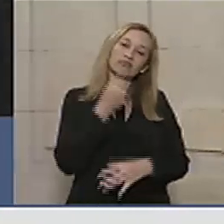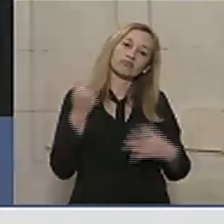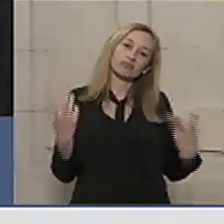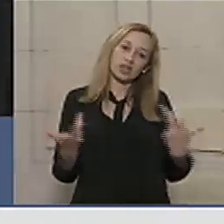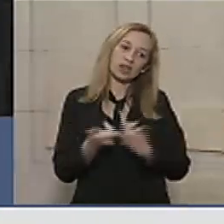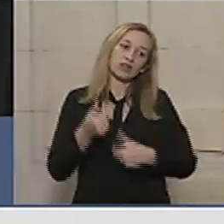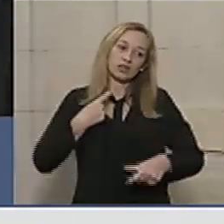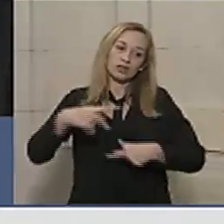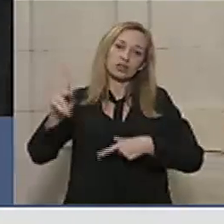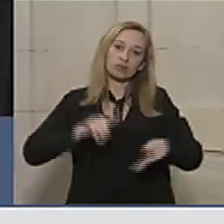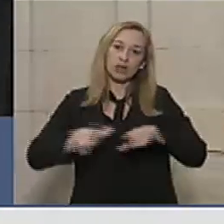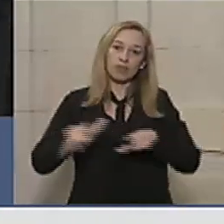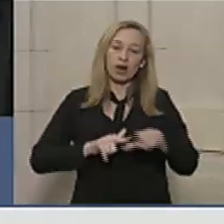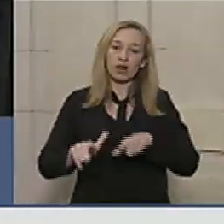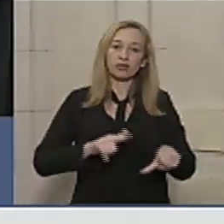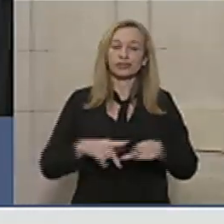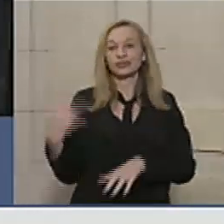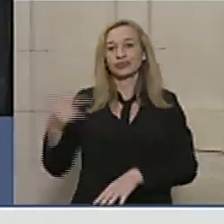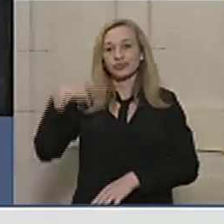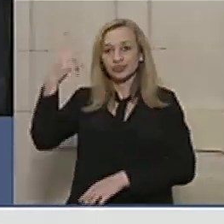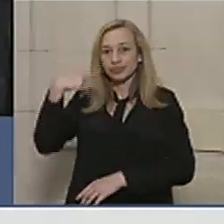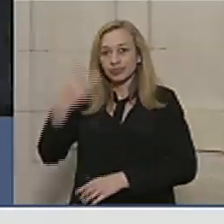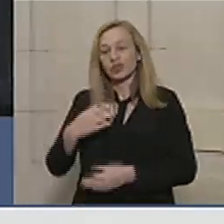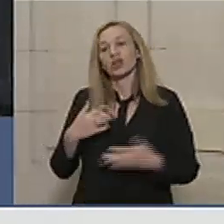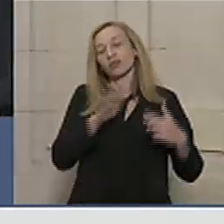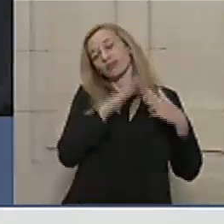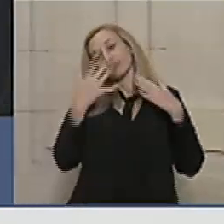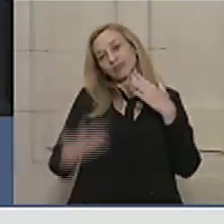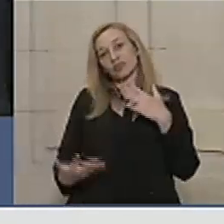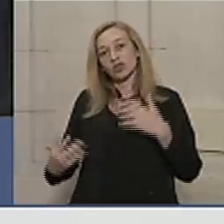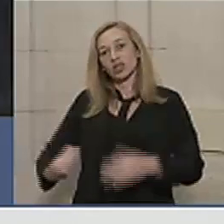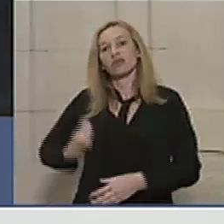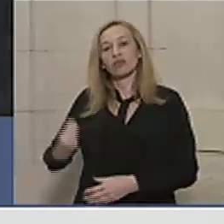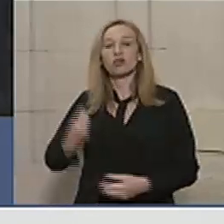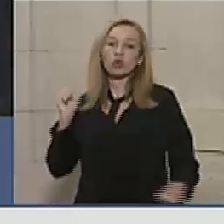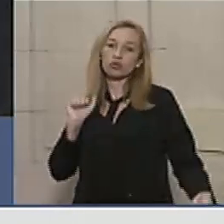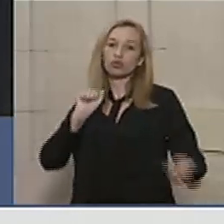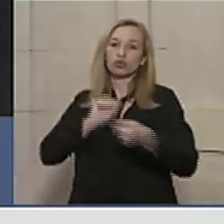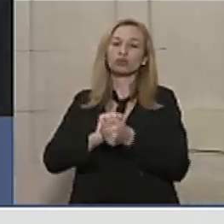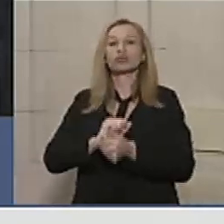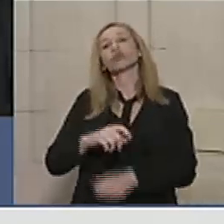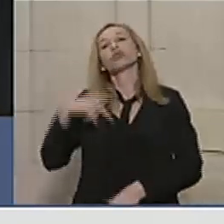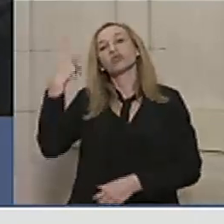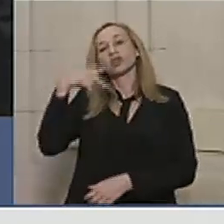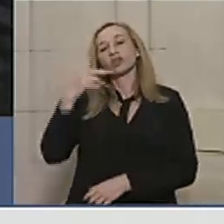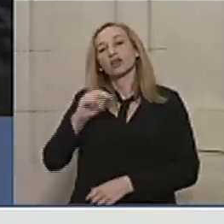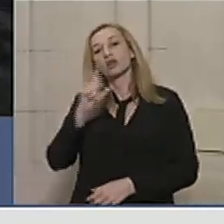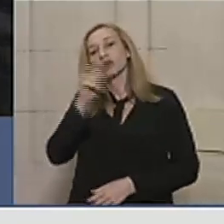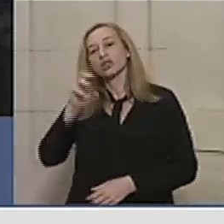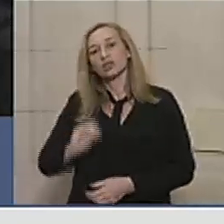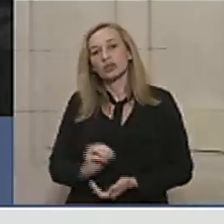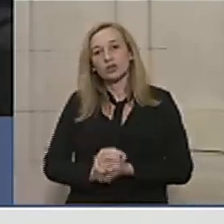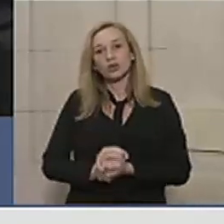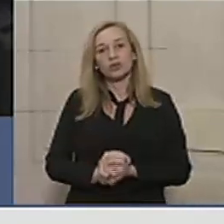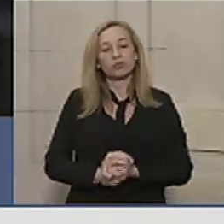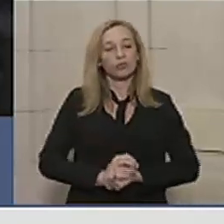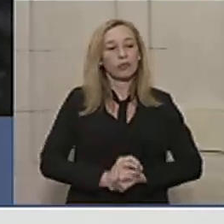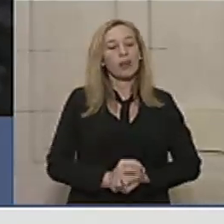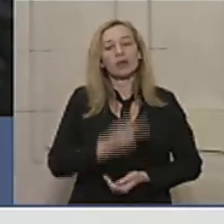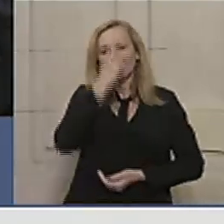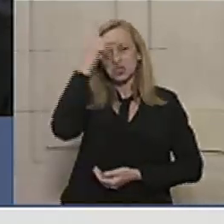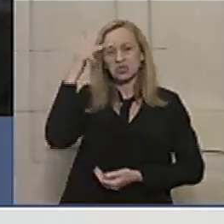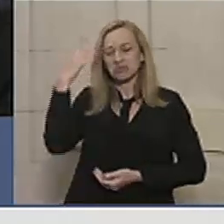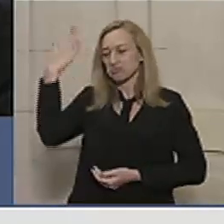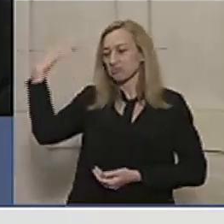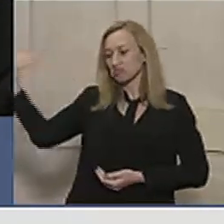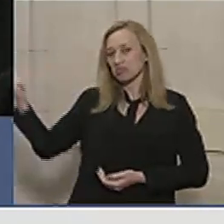mandato, o vereador Aloysio Freitas. Então, aqui é minha homenagem com quem conviveu com o vereador Aloysio Freitas, um médico importantíssimo e